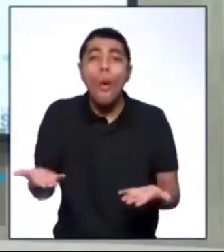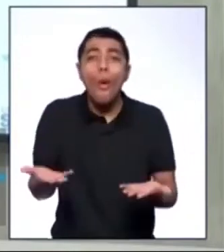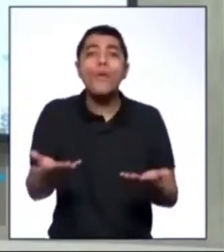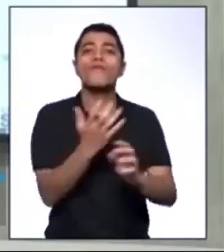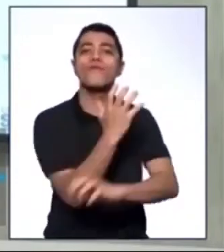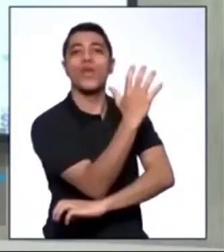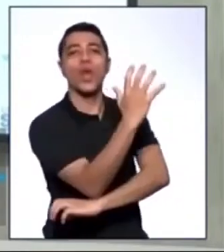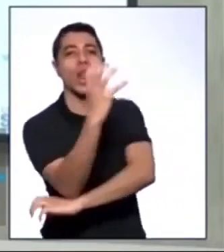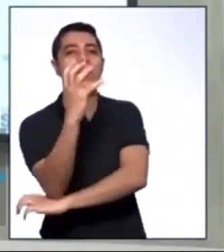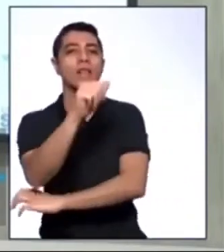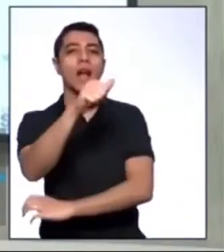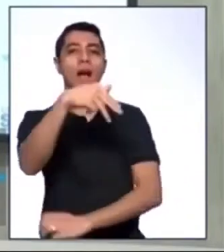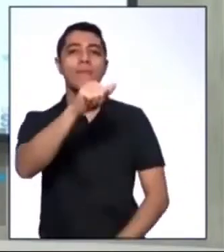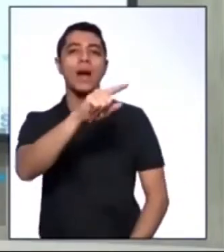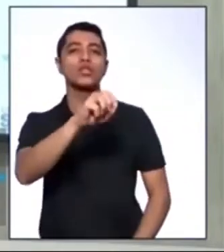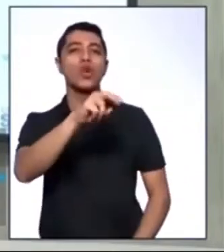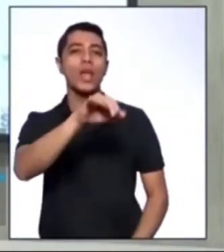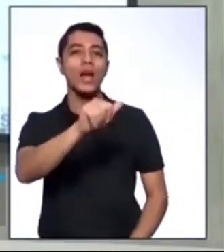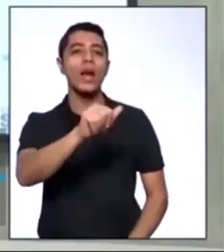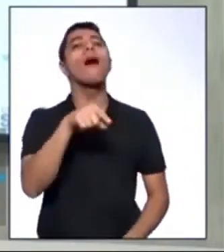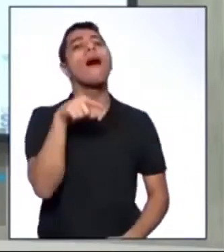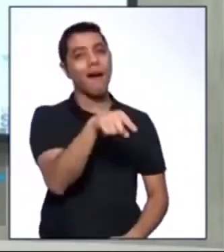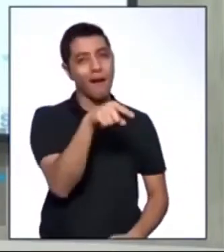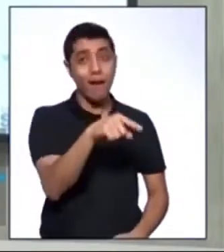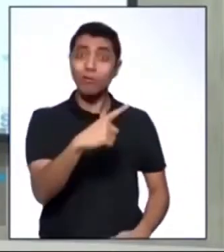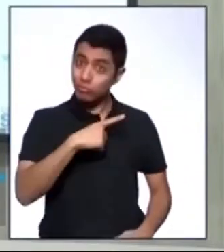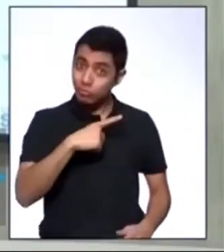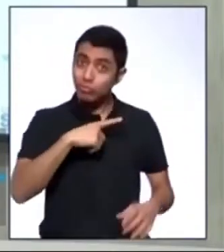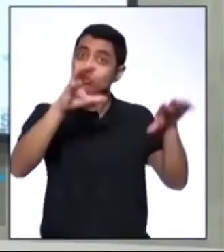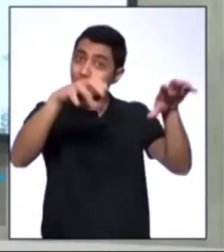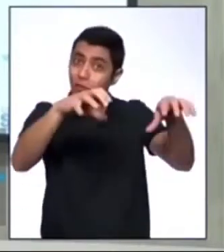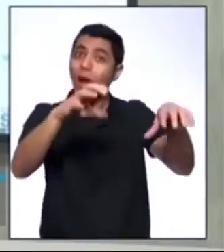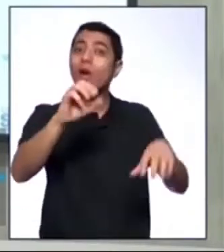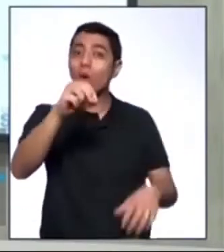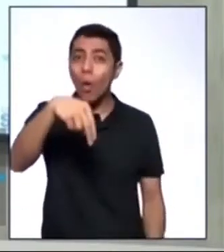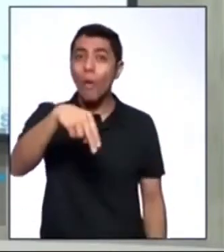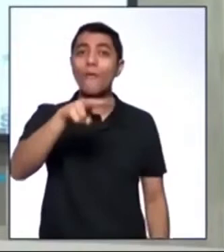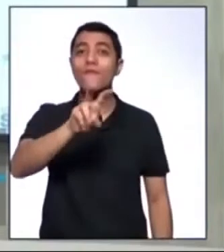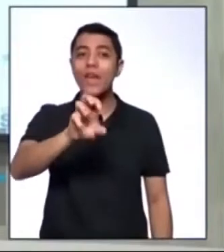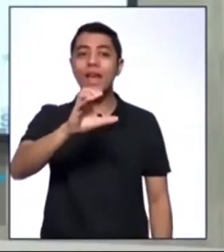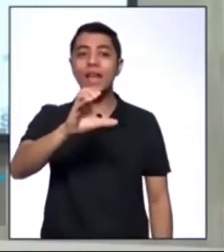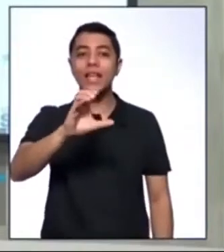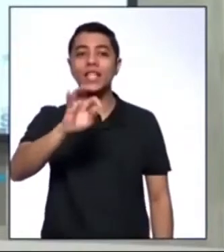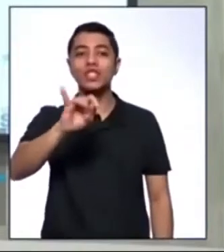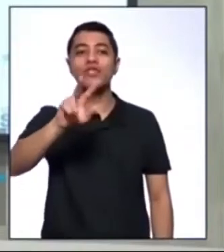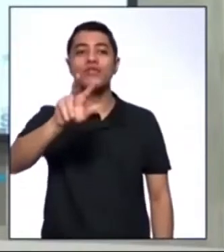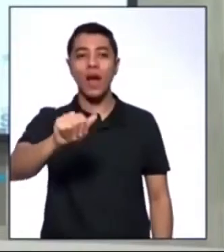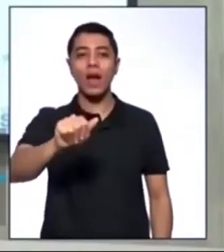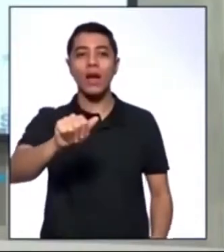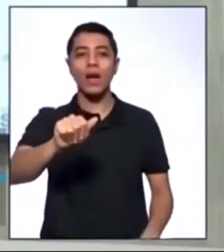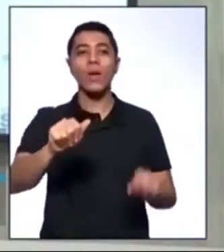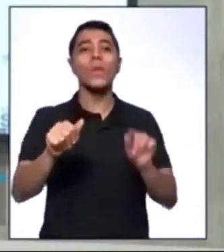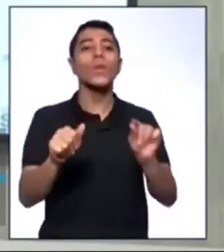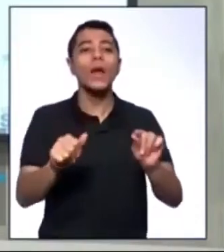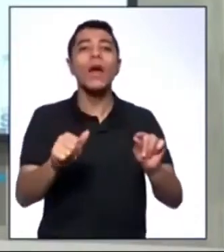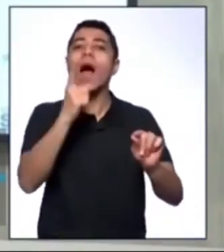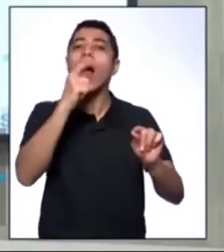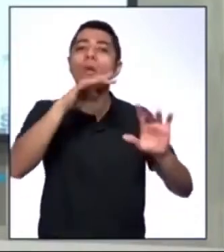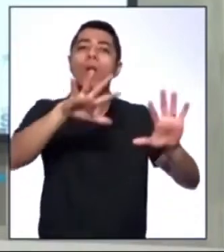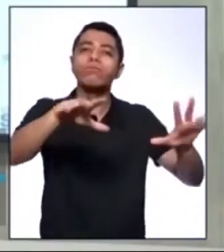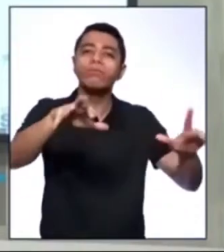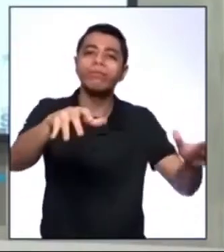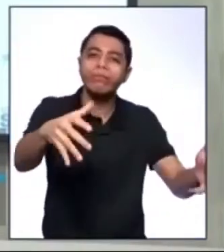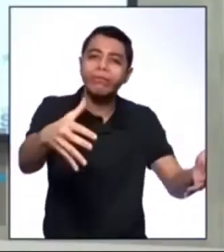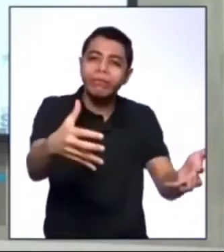muito comuns na região amazônica, elas se dão a partir do movimento de ascensão, convergência